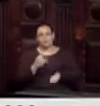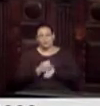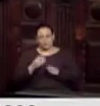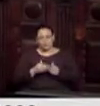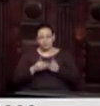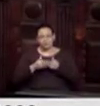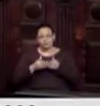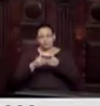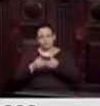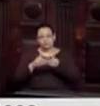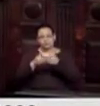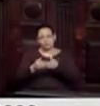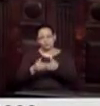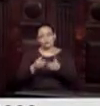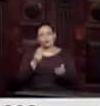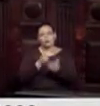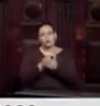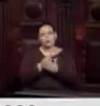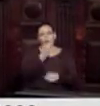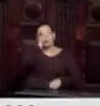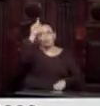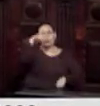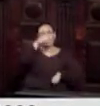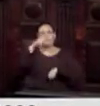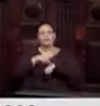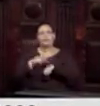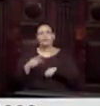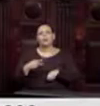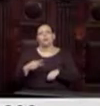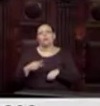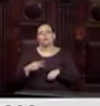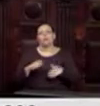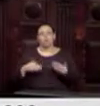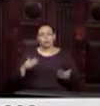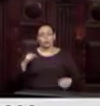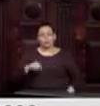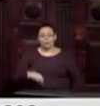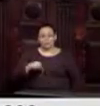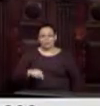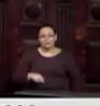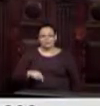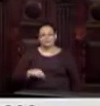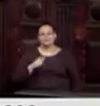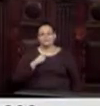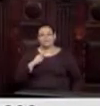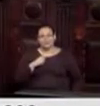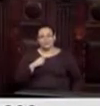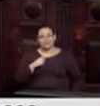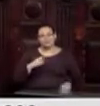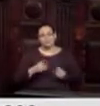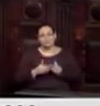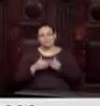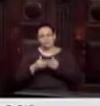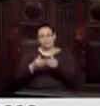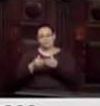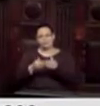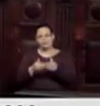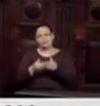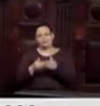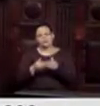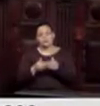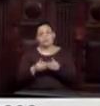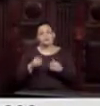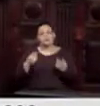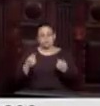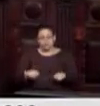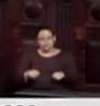navios e plataformas em outros países, quando aqui os nossos estaleiros têm a possibilidade de